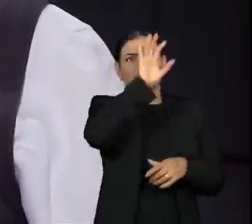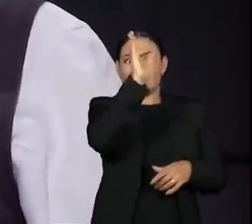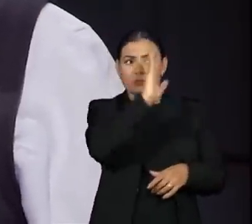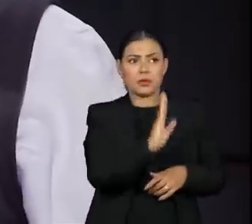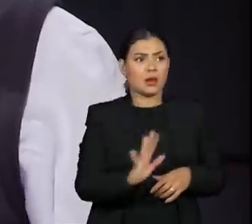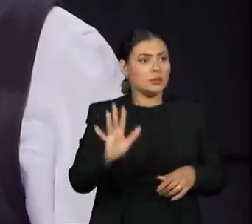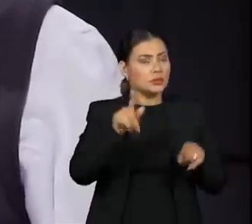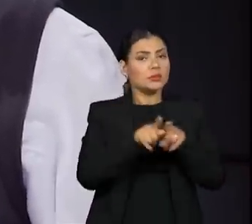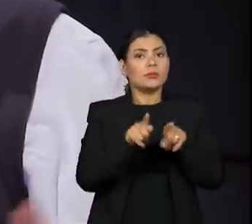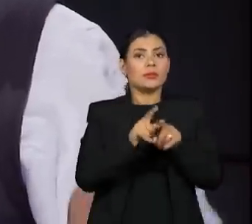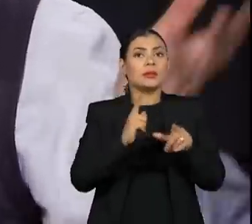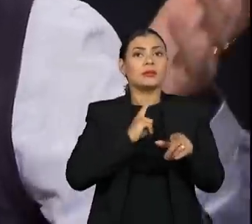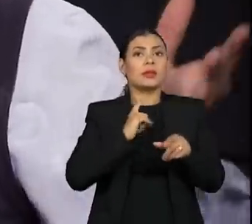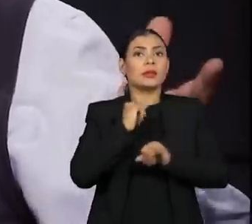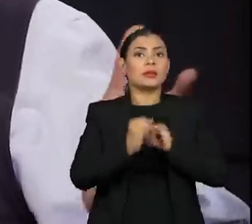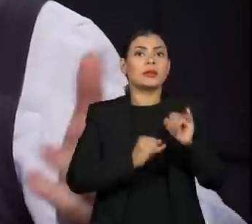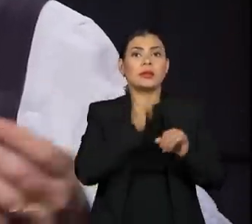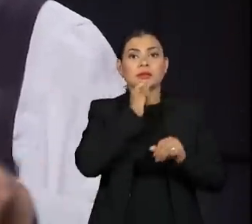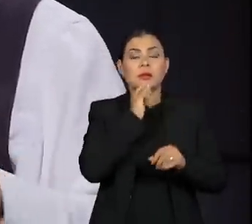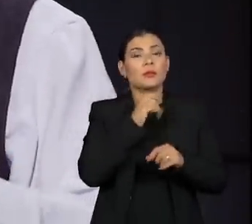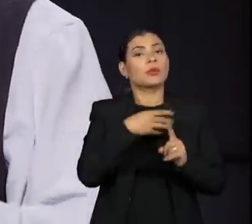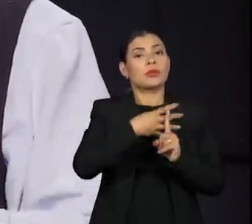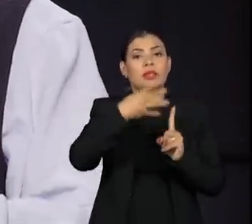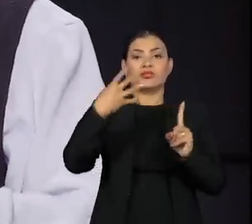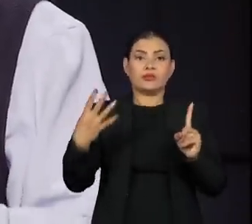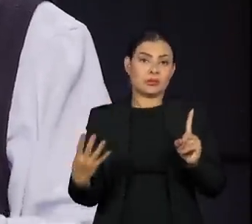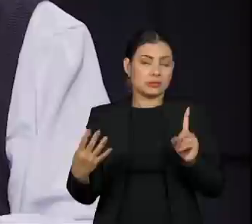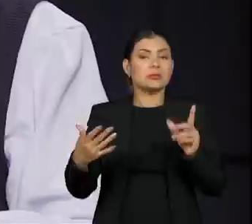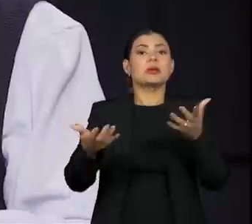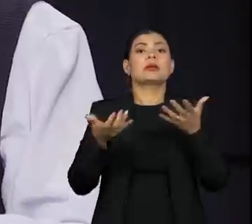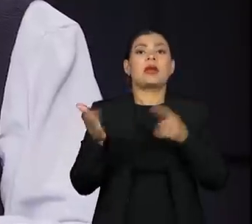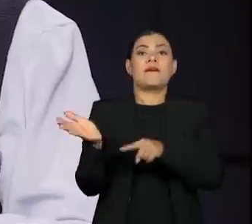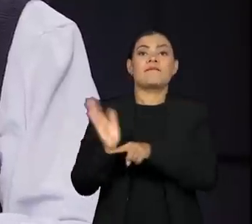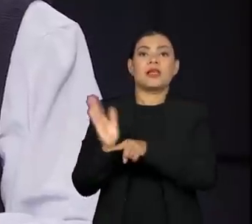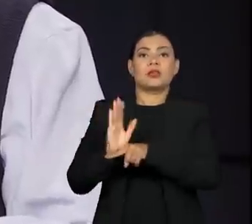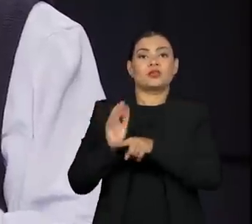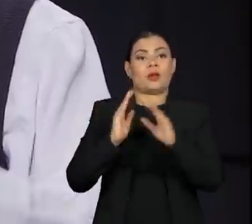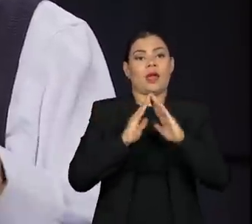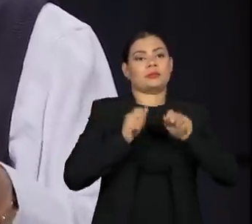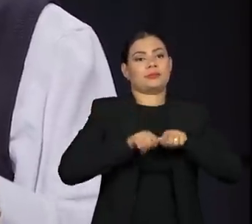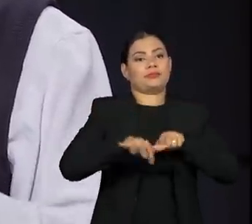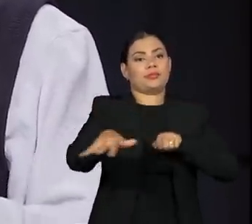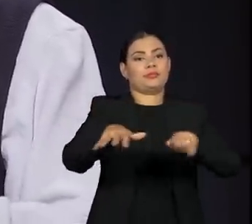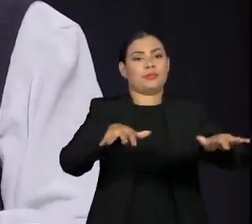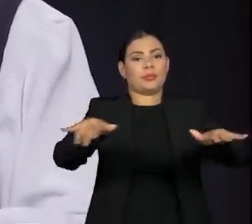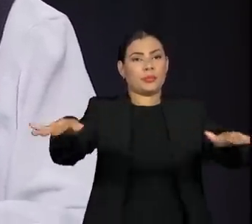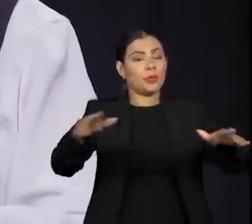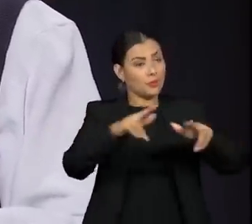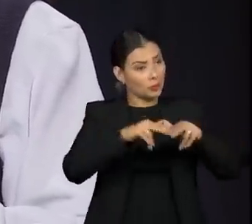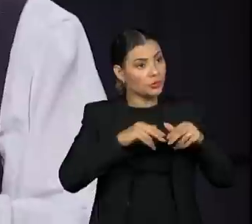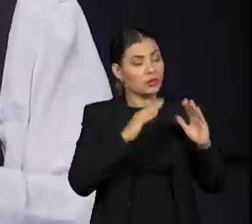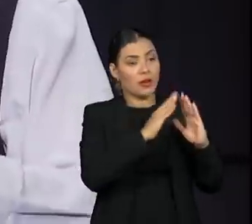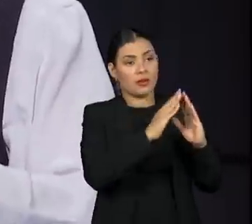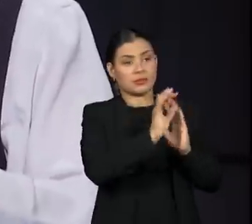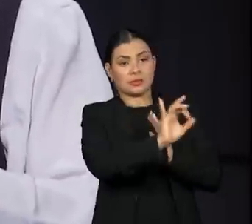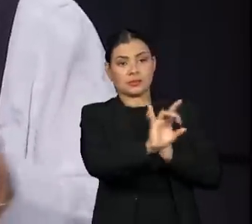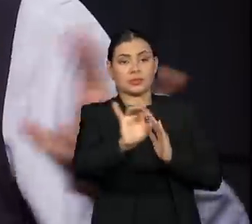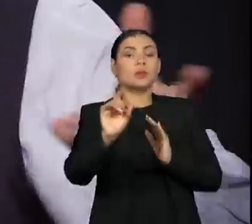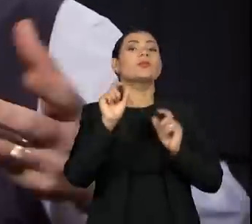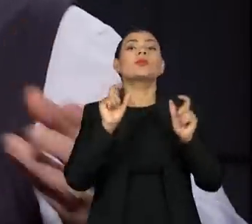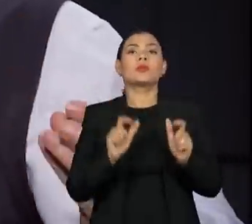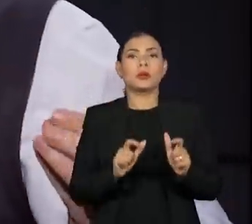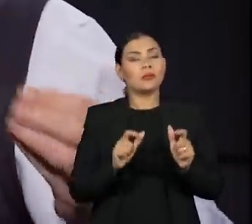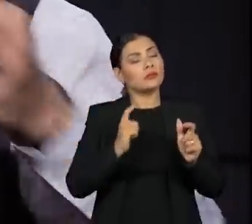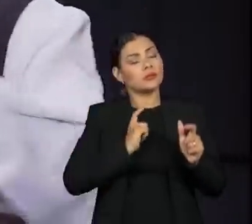gente que tem serviços internacionais Netflix por exemplo Netflix quer entregar vídeo para as casas as redes que estão chegando As casas estão aonde